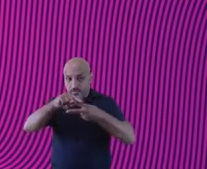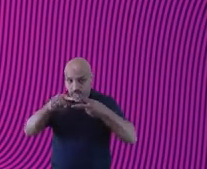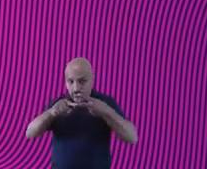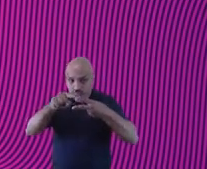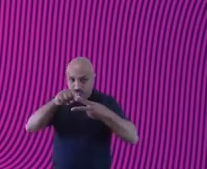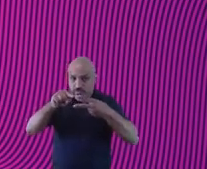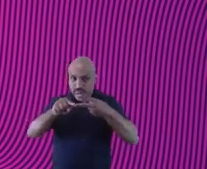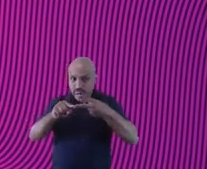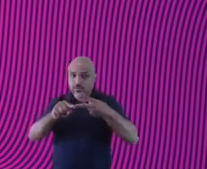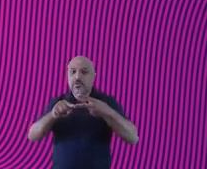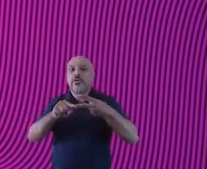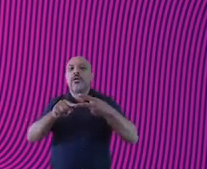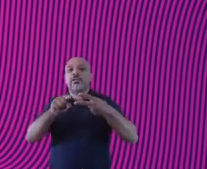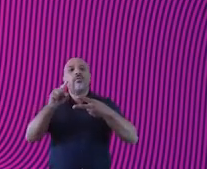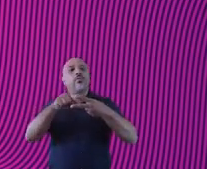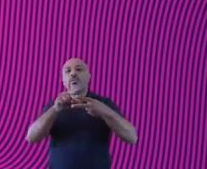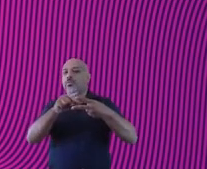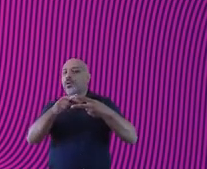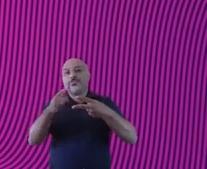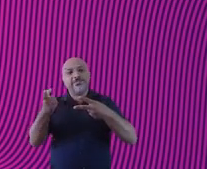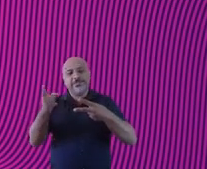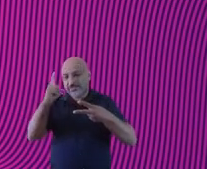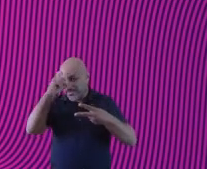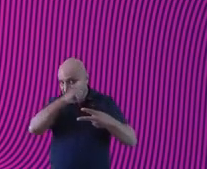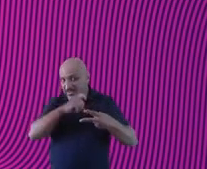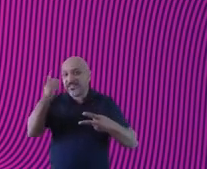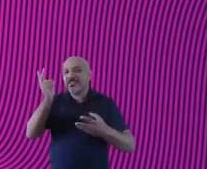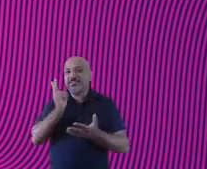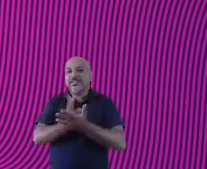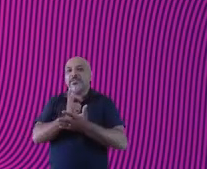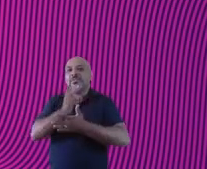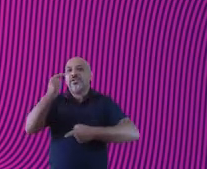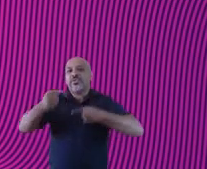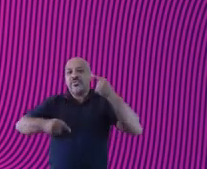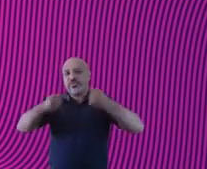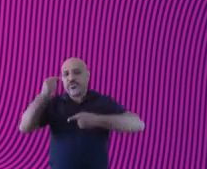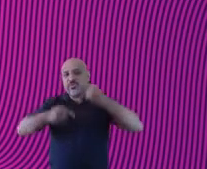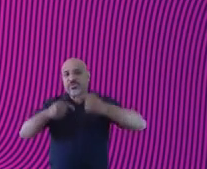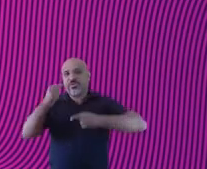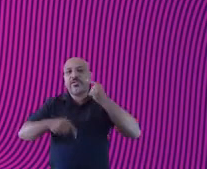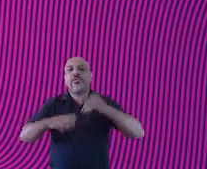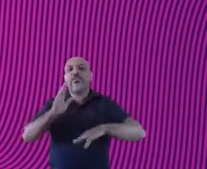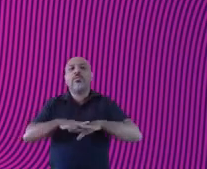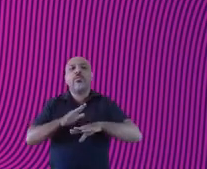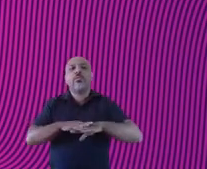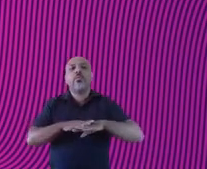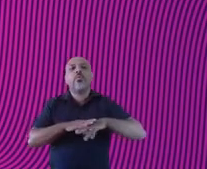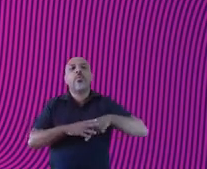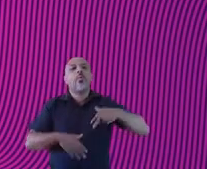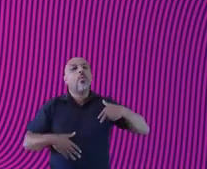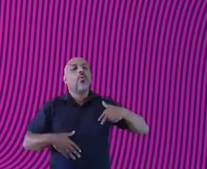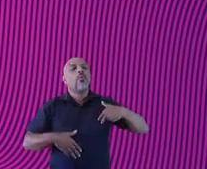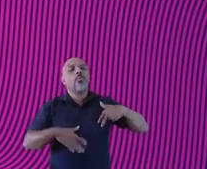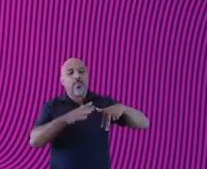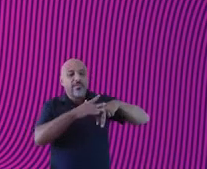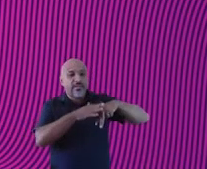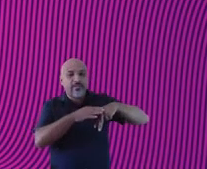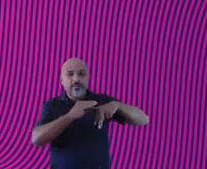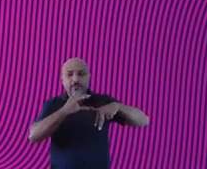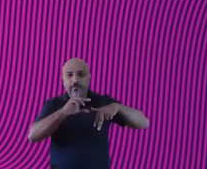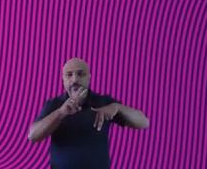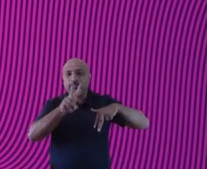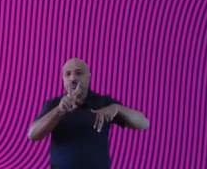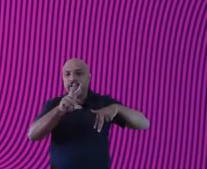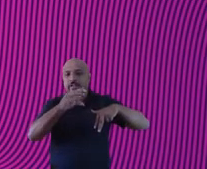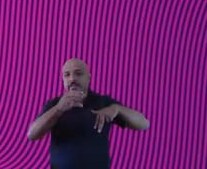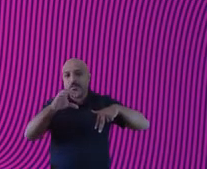que é uma que é bastante polêmica, que sempre se discute em pacientes que fazem VCD ou VRD, que não tem um